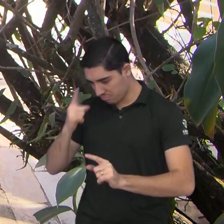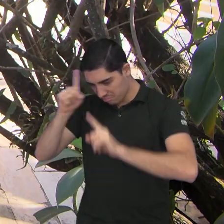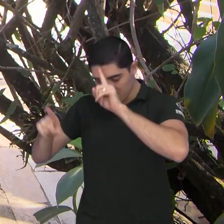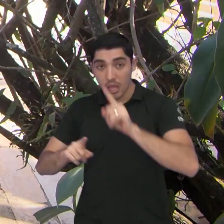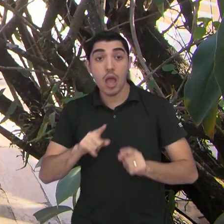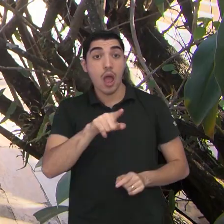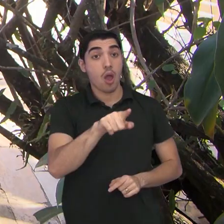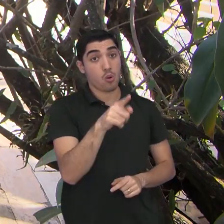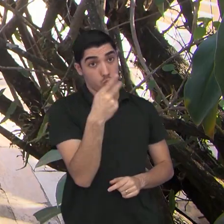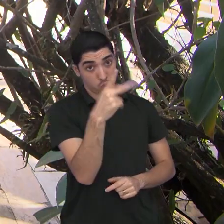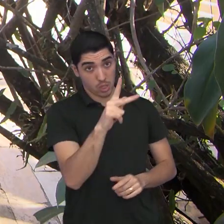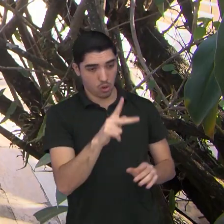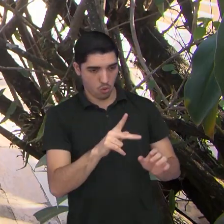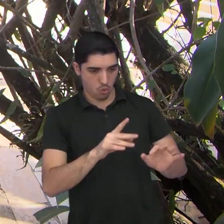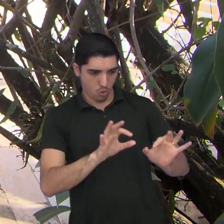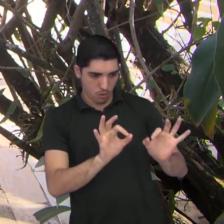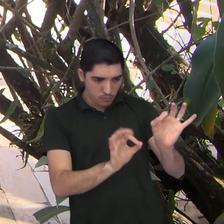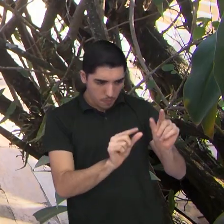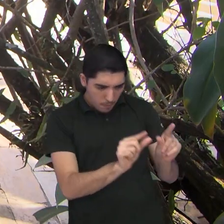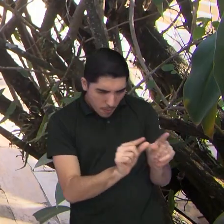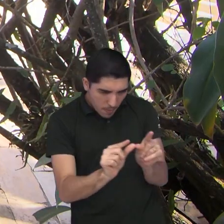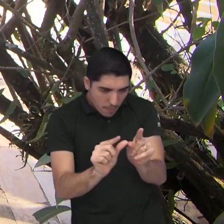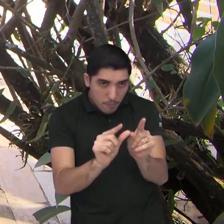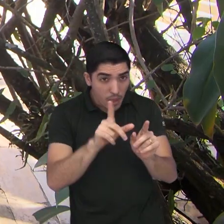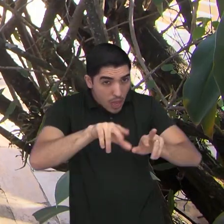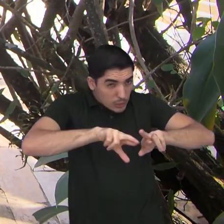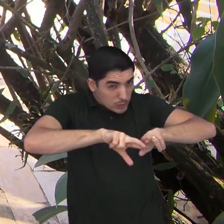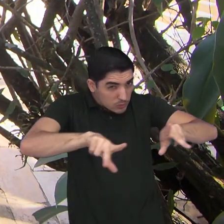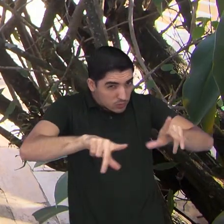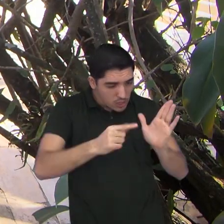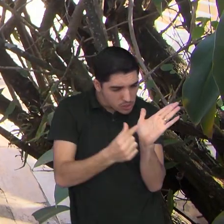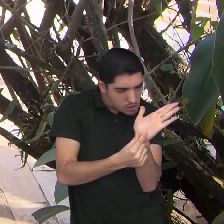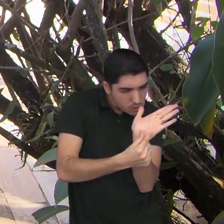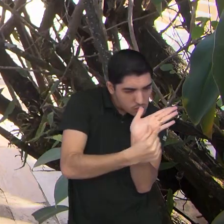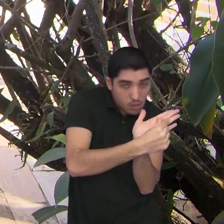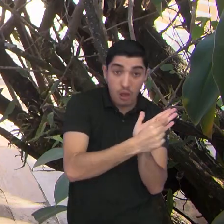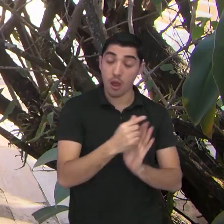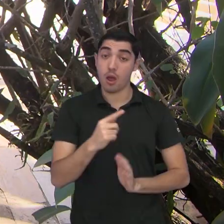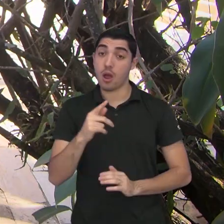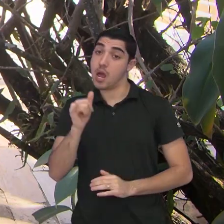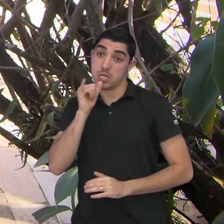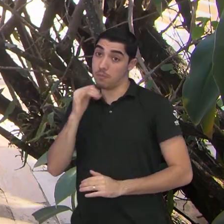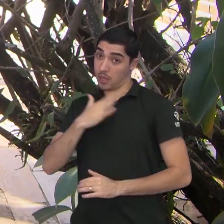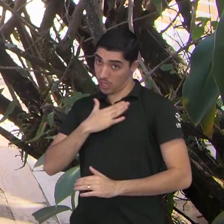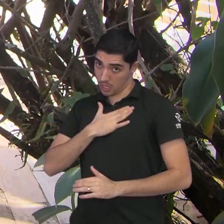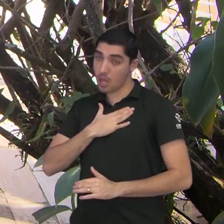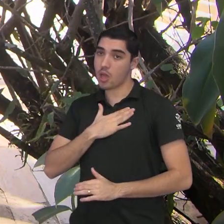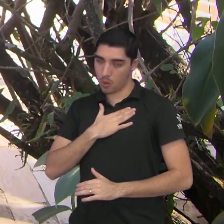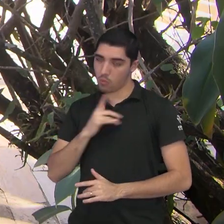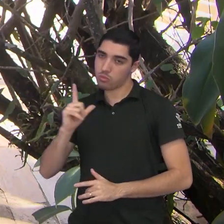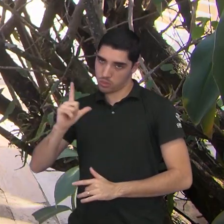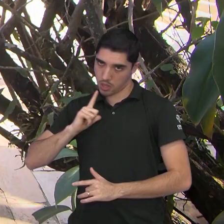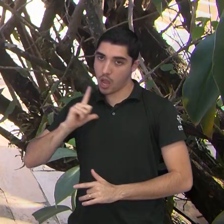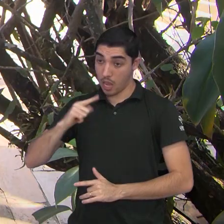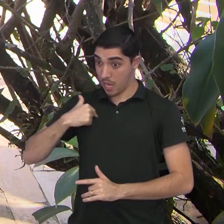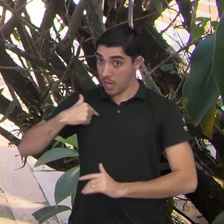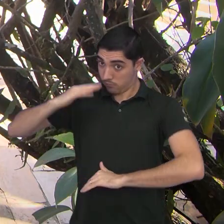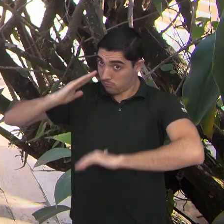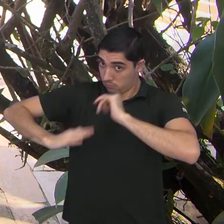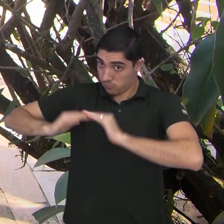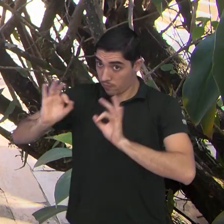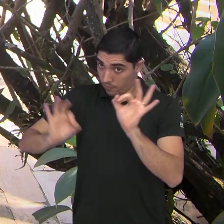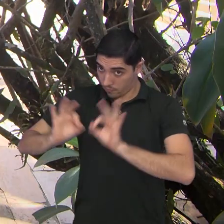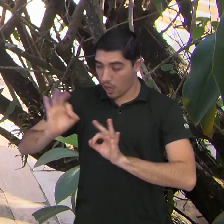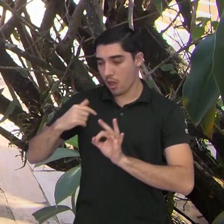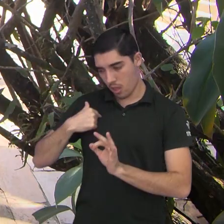não, né? O mosaico tem que ser movimentos precisos. No caso, o que eu faço, sim. Também tem aquela coisa